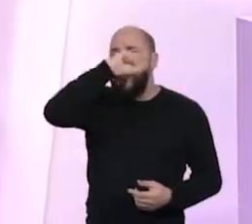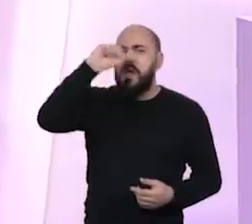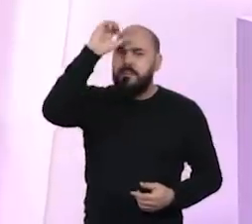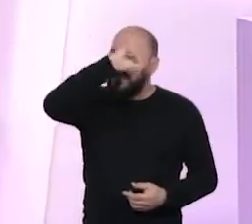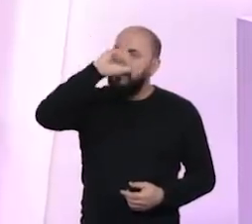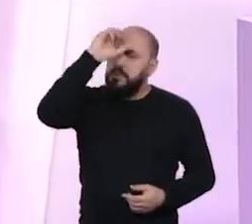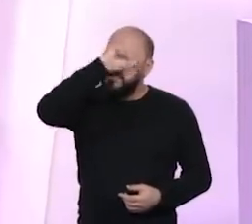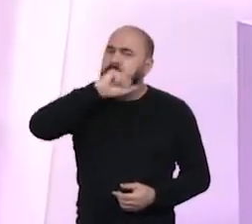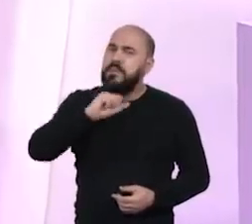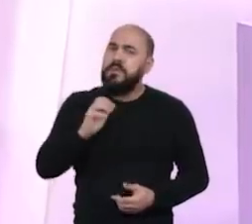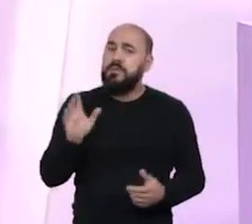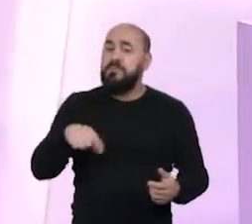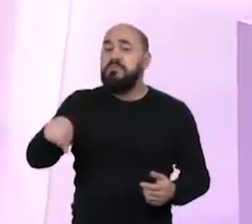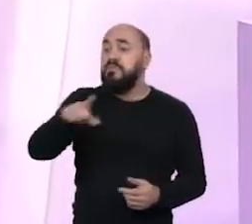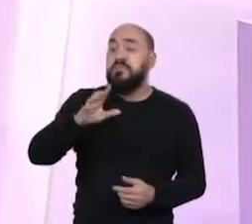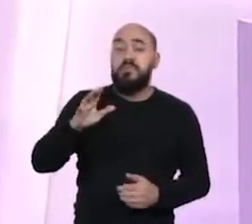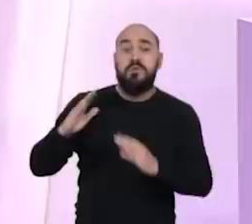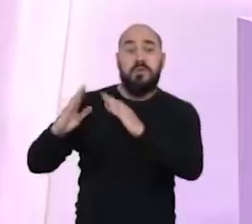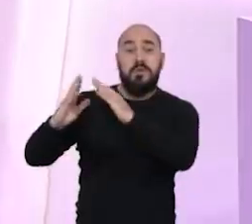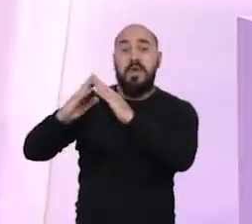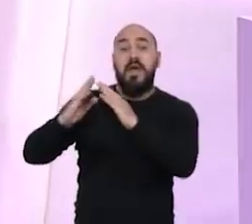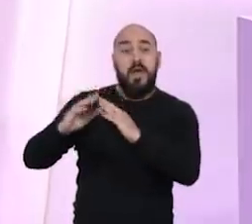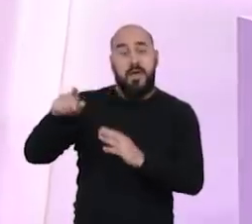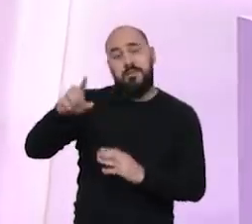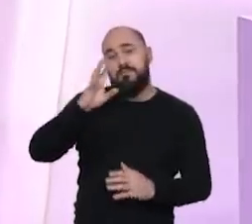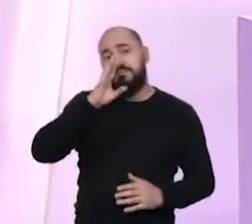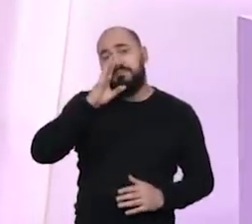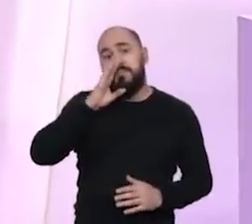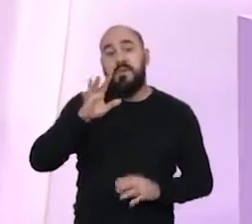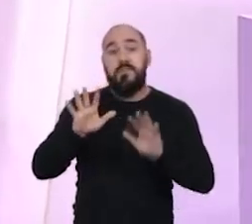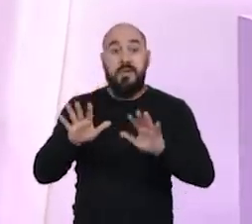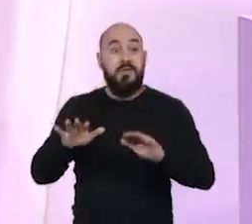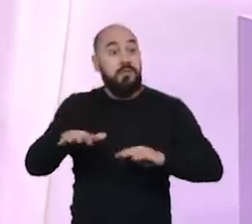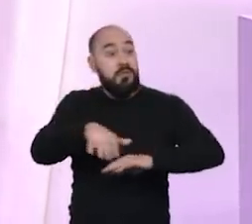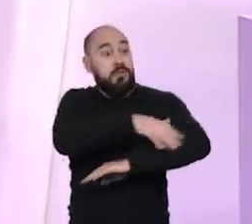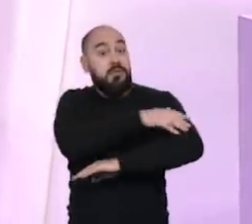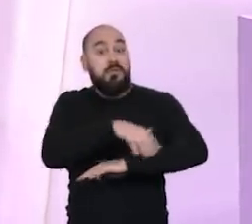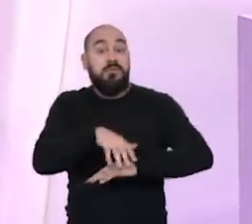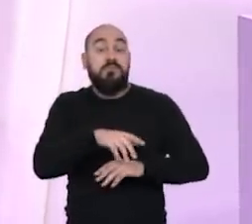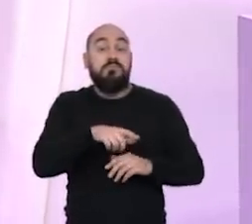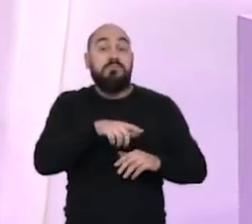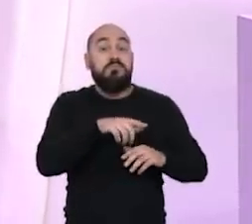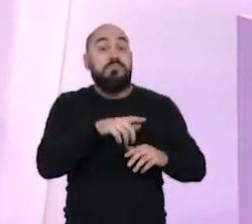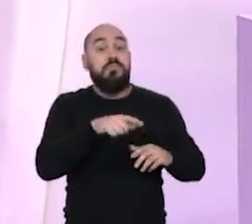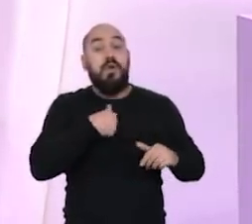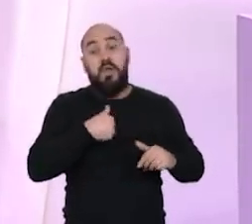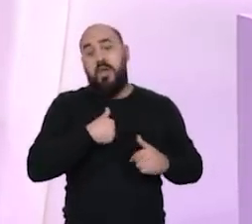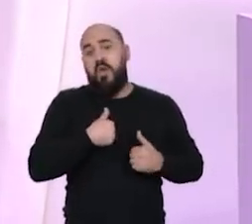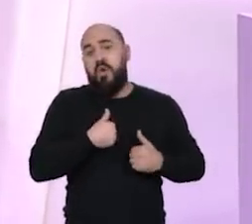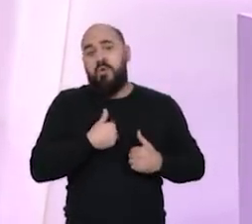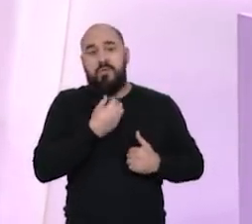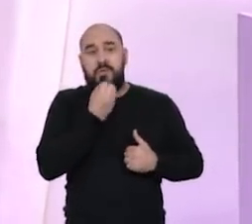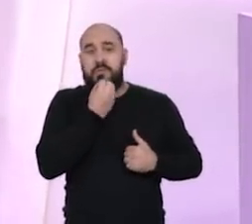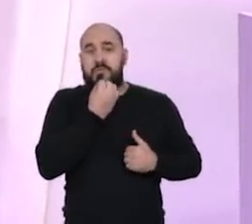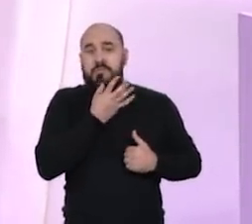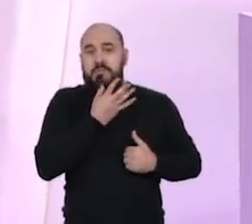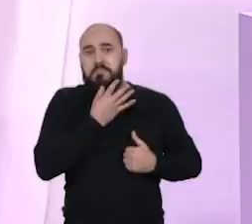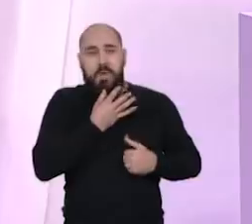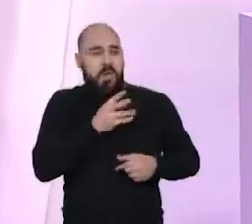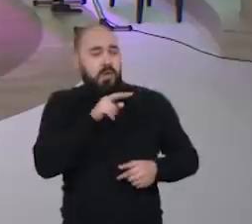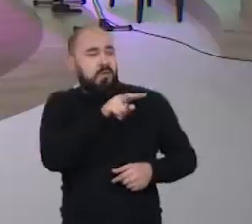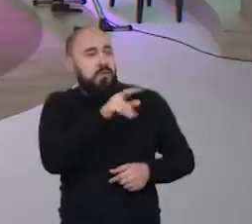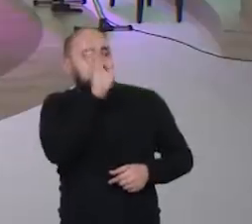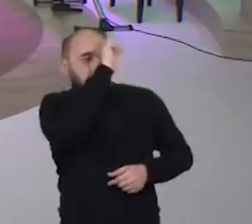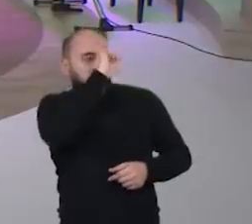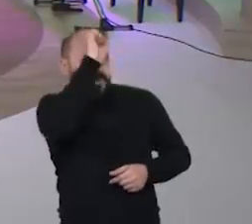de casa aqui, mas nos corredores, nós temos pessoas aqui que os parentes estão chegando, eu estou me beneficiando nesse quesito, então tem